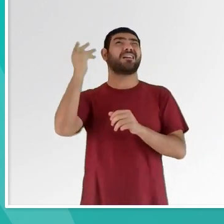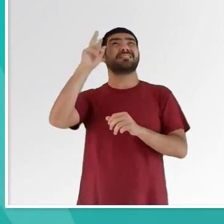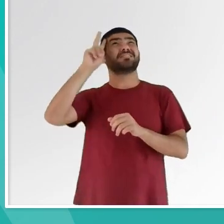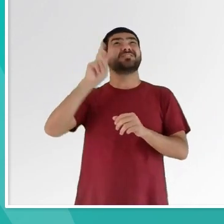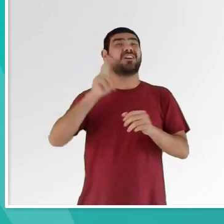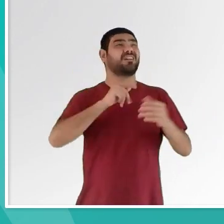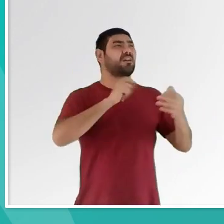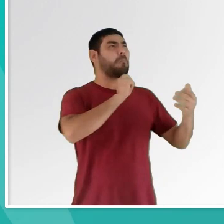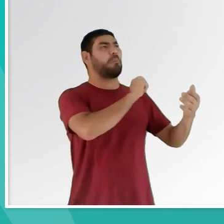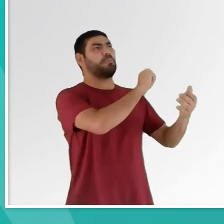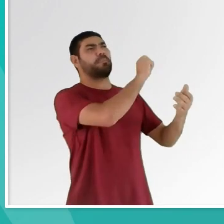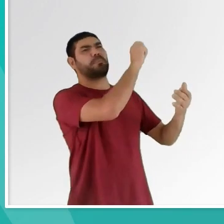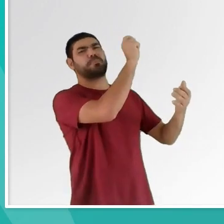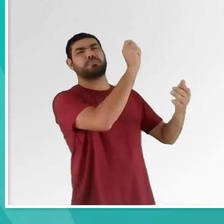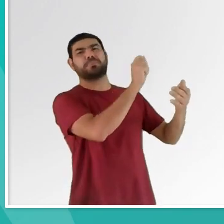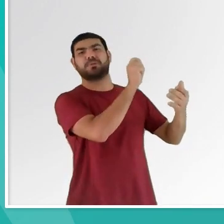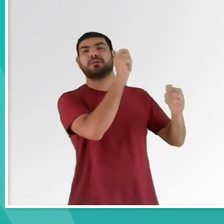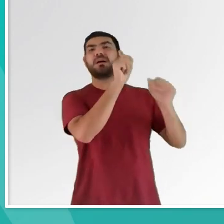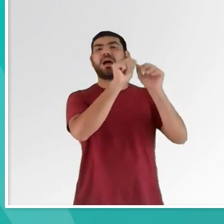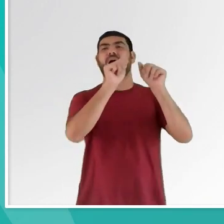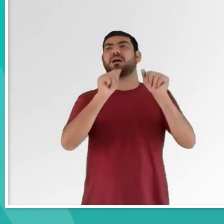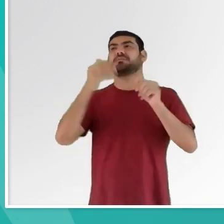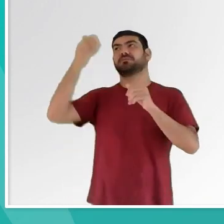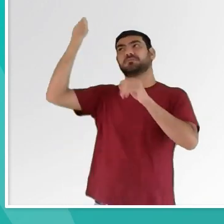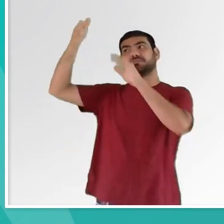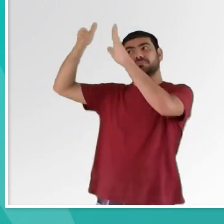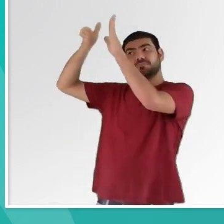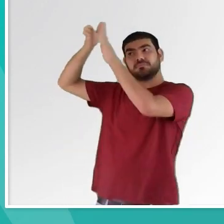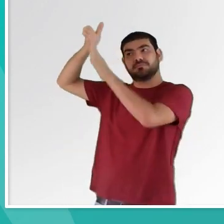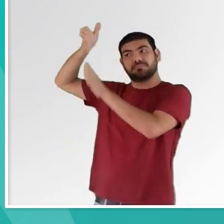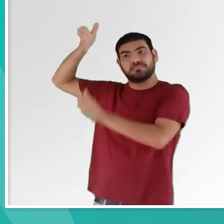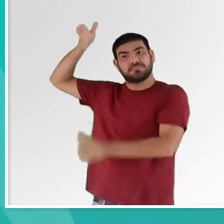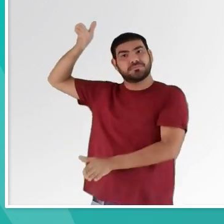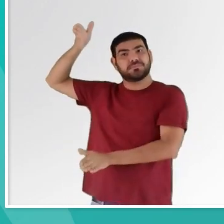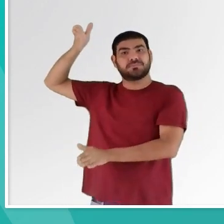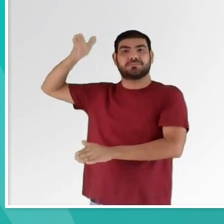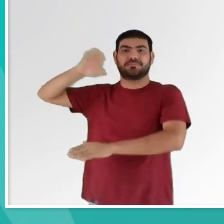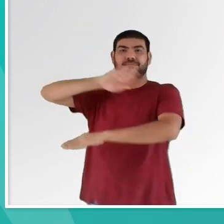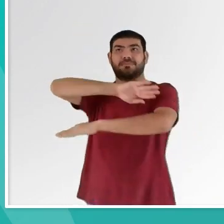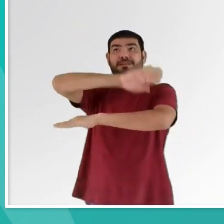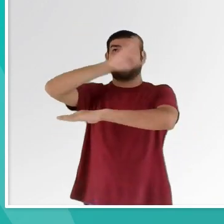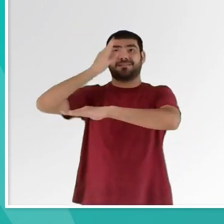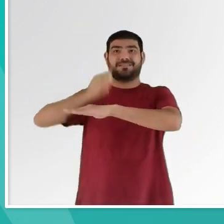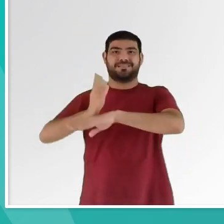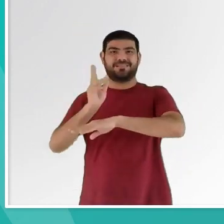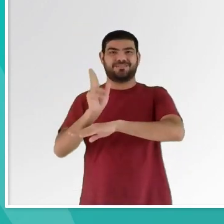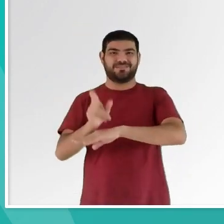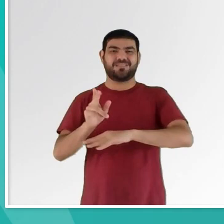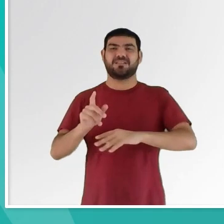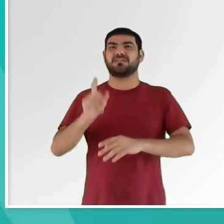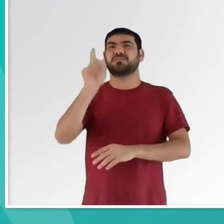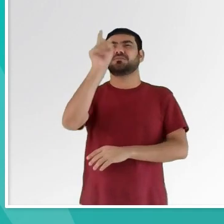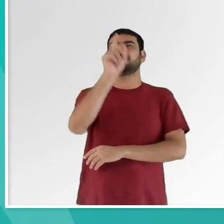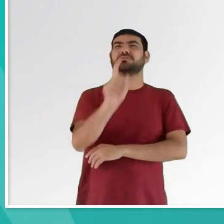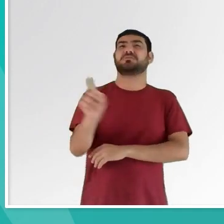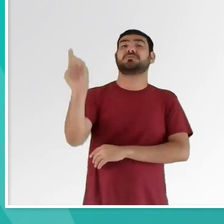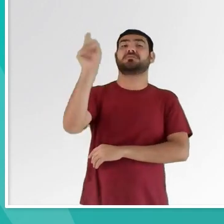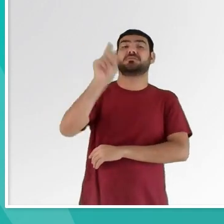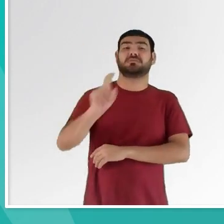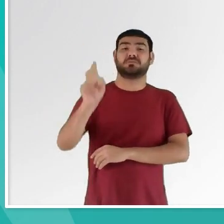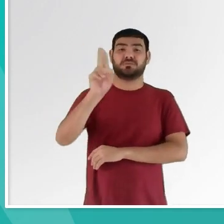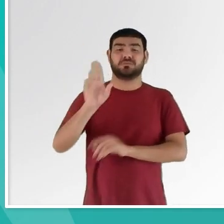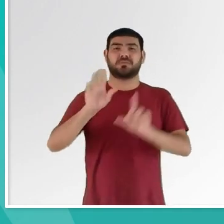meu suporte é a parede da caverna. Se eu vou fazer um grafite, eu vou usar uma parede